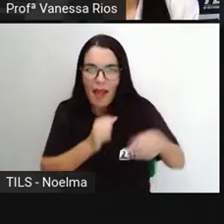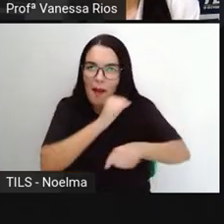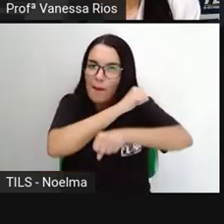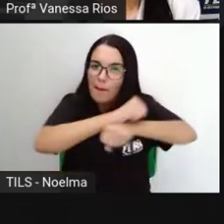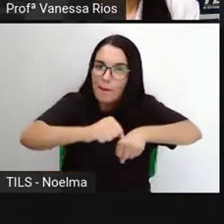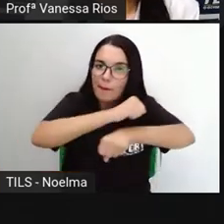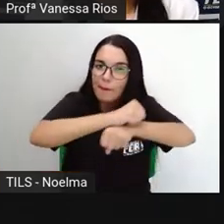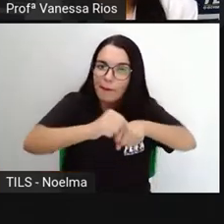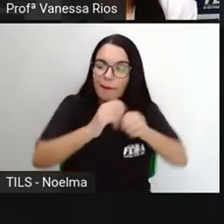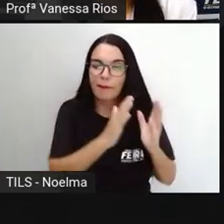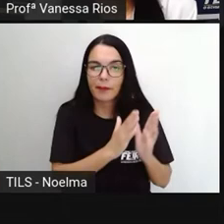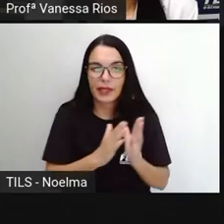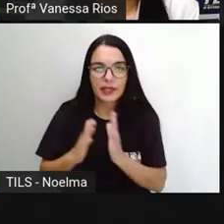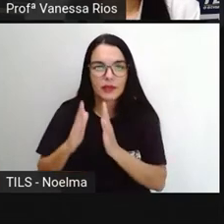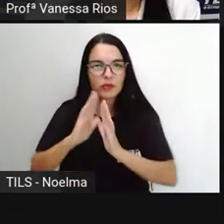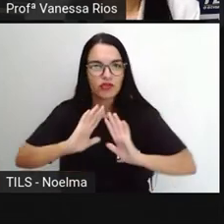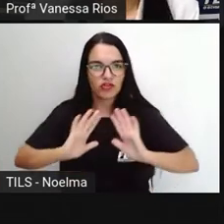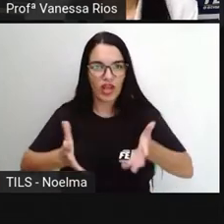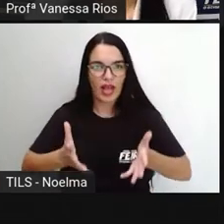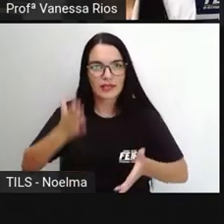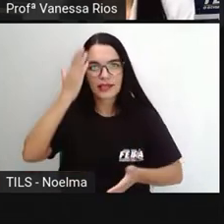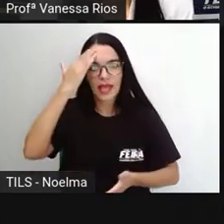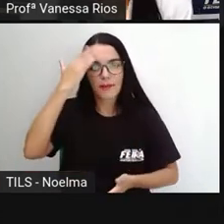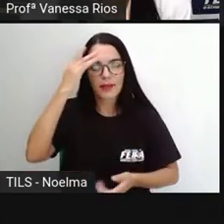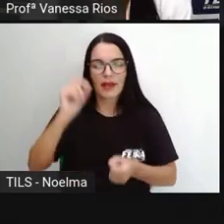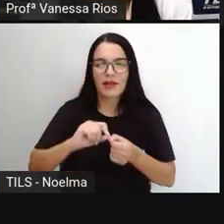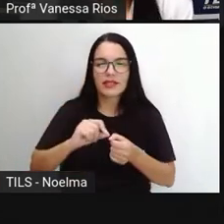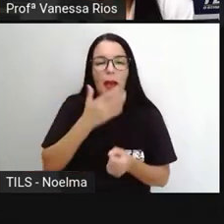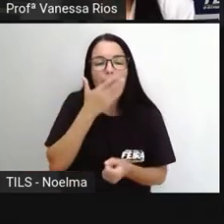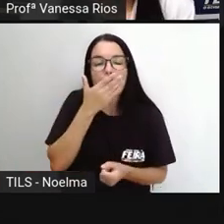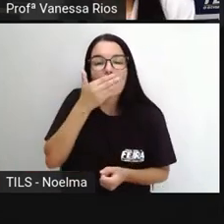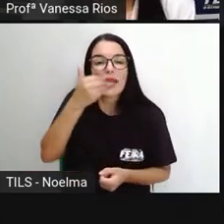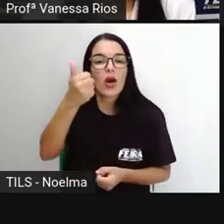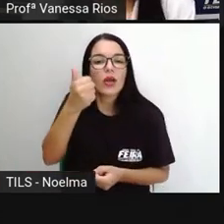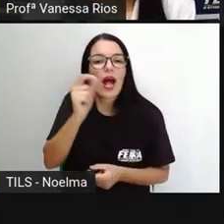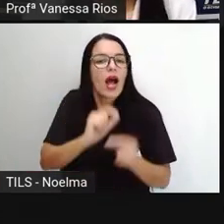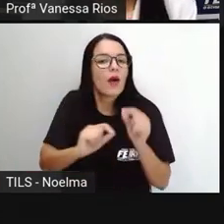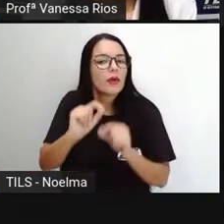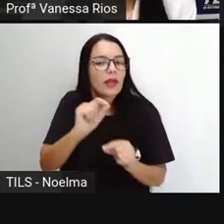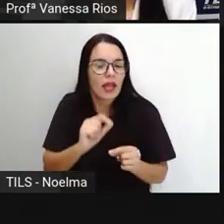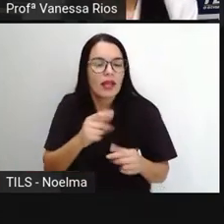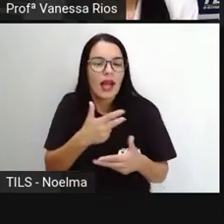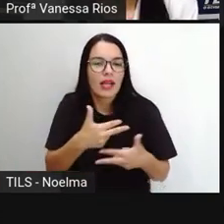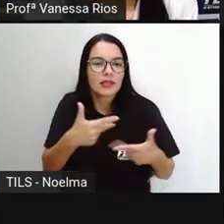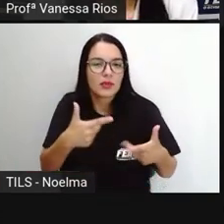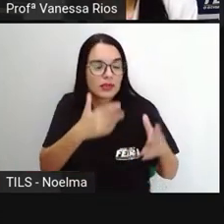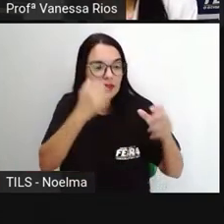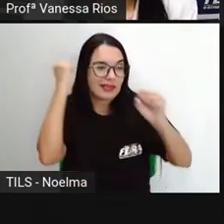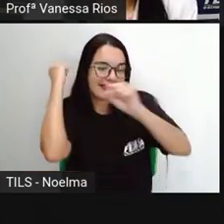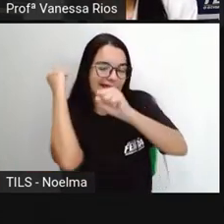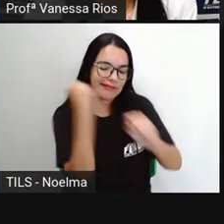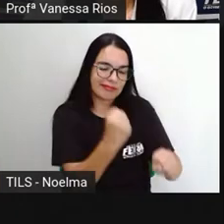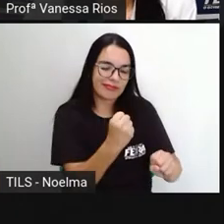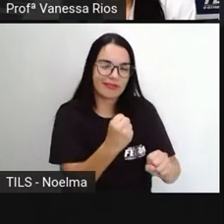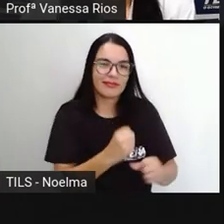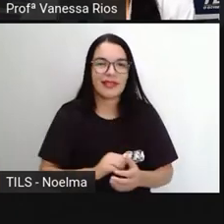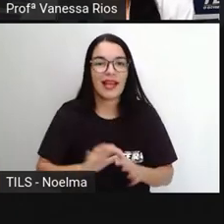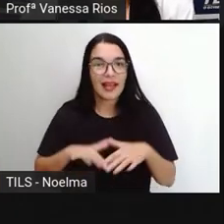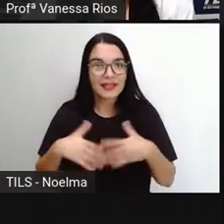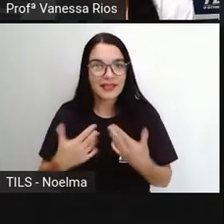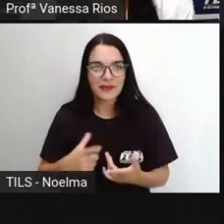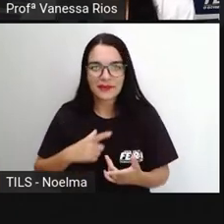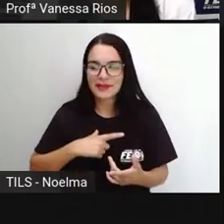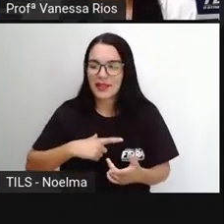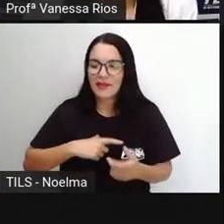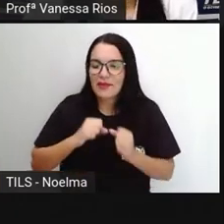já dominava técnicas que faziam com que melhorassem aí as armas, e aí abriu a